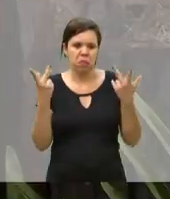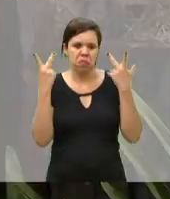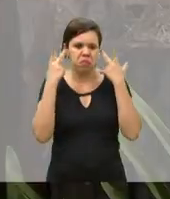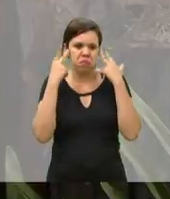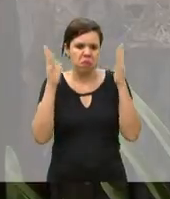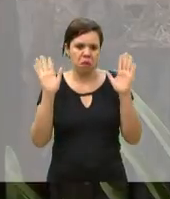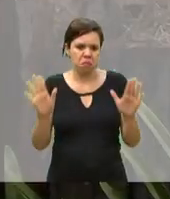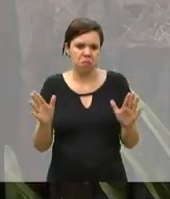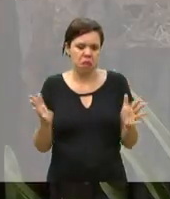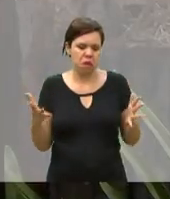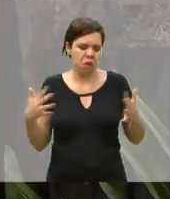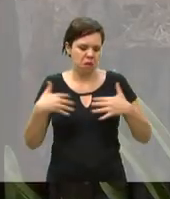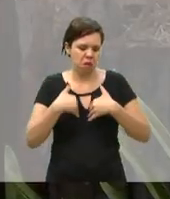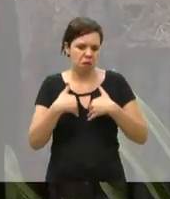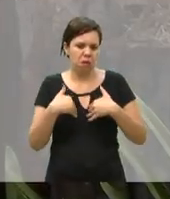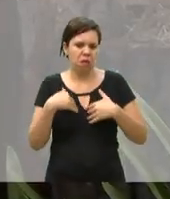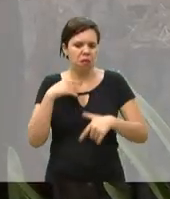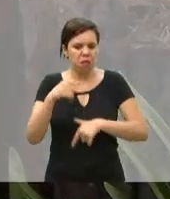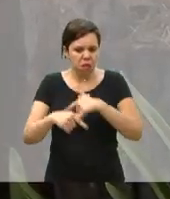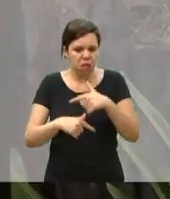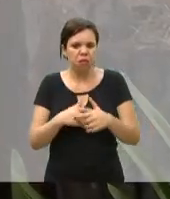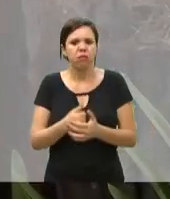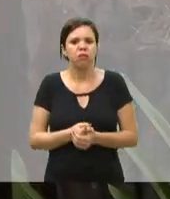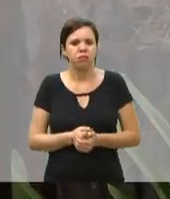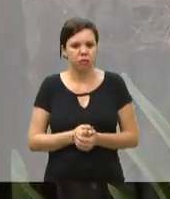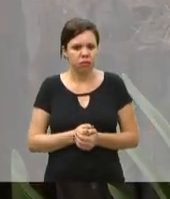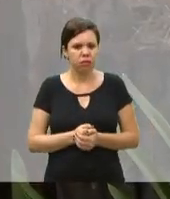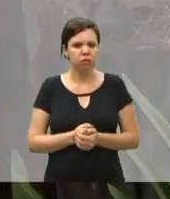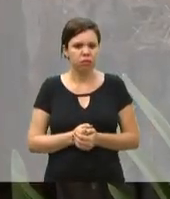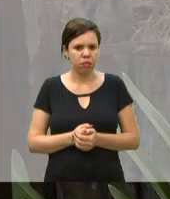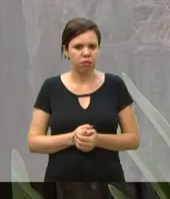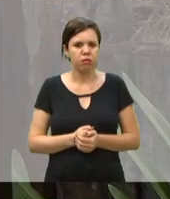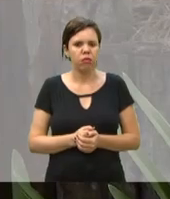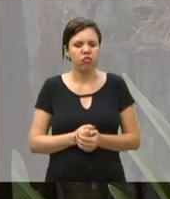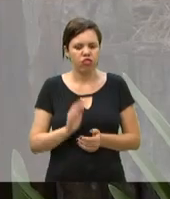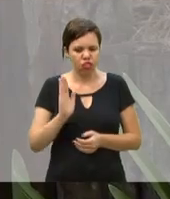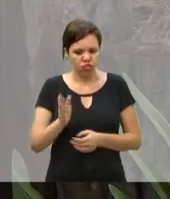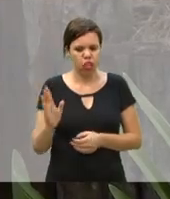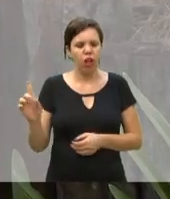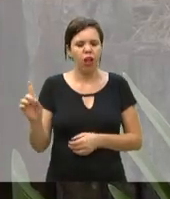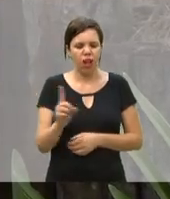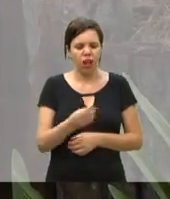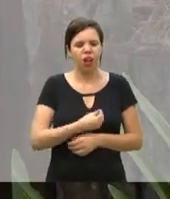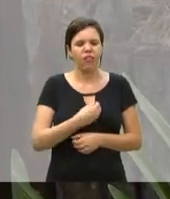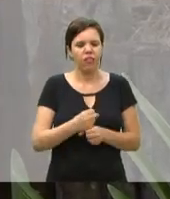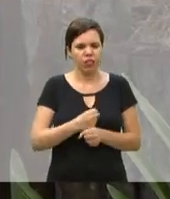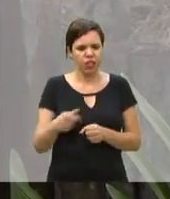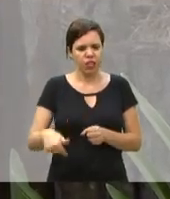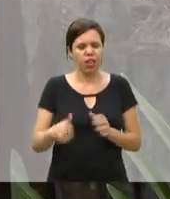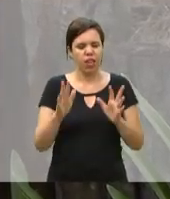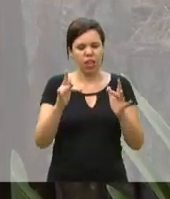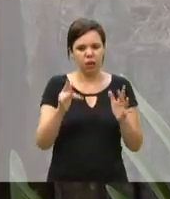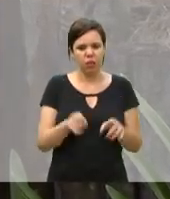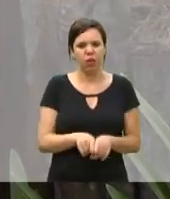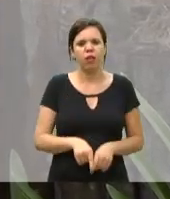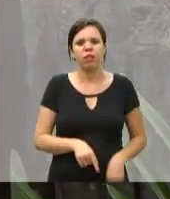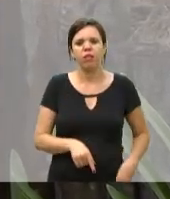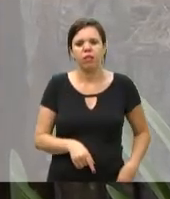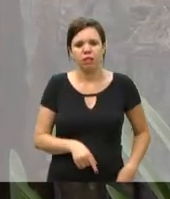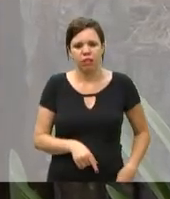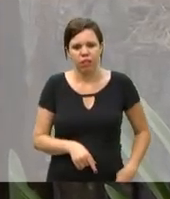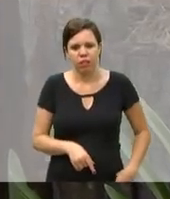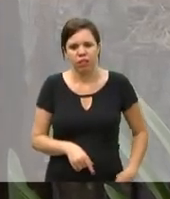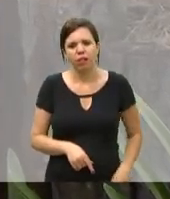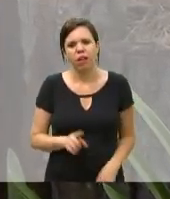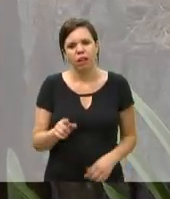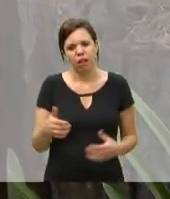normal, né? Que trabalham, né? Isso. Passaram por aqui, que trabalham, que namoram, que não é,